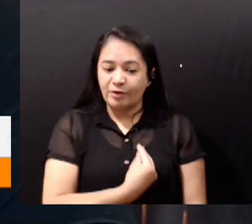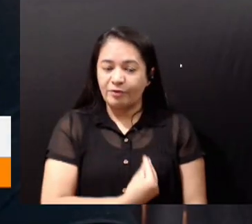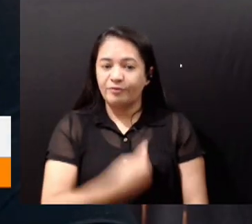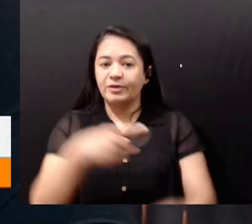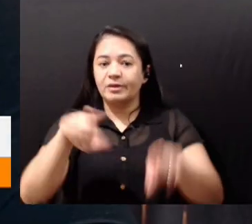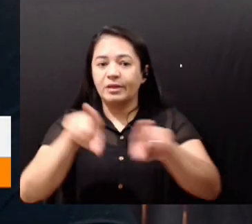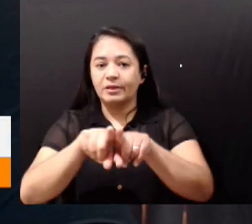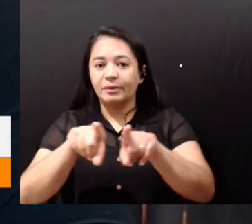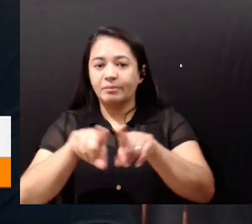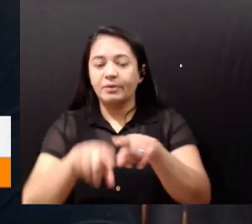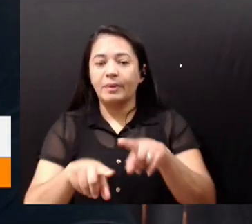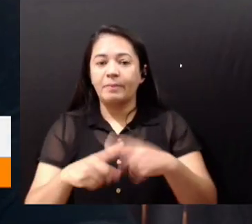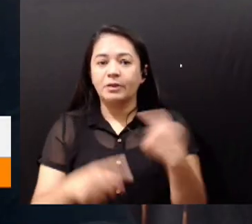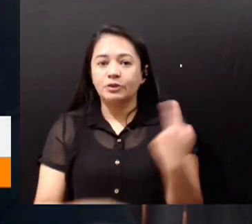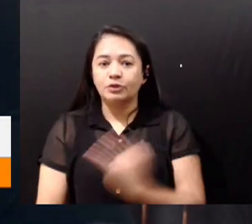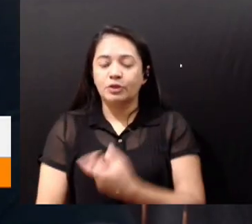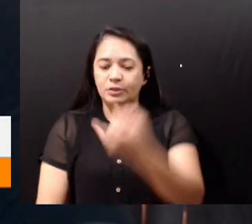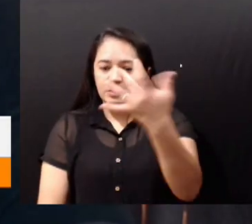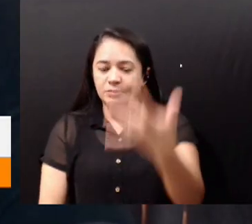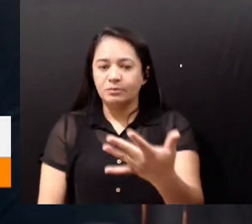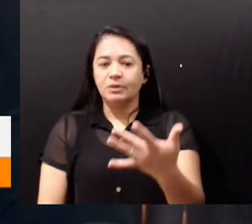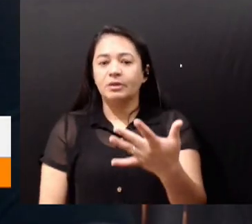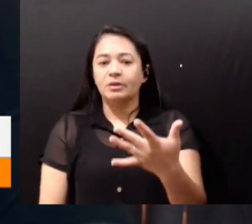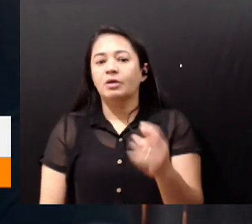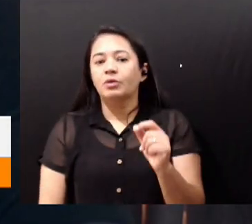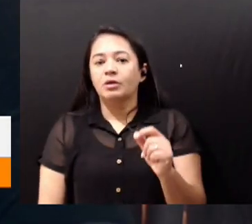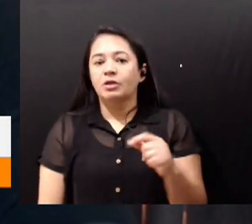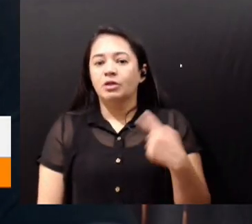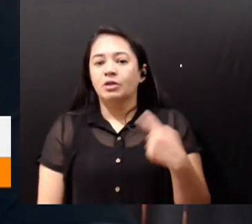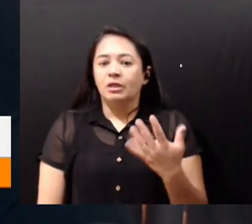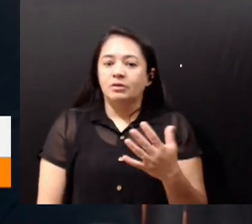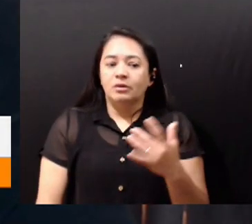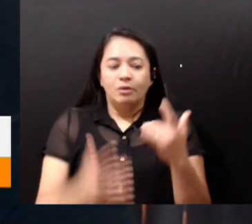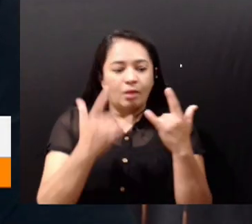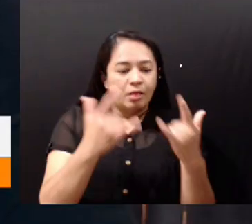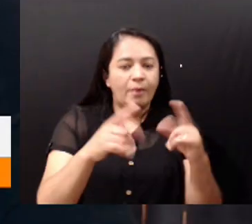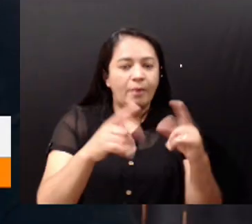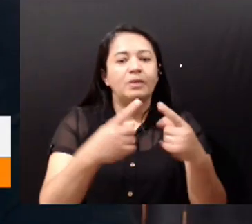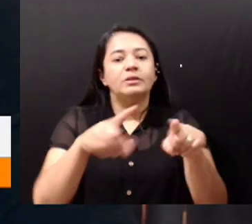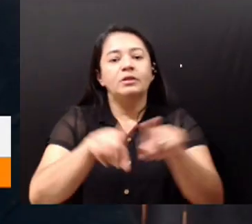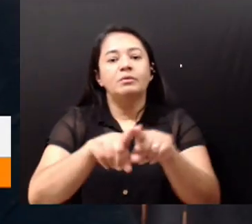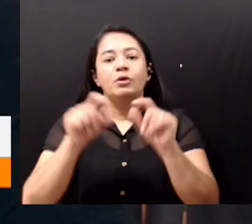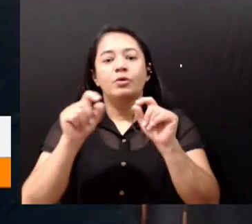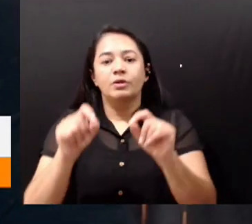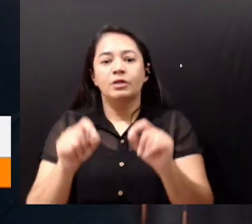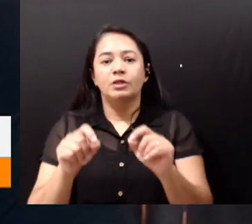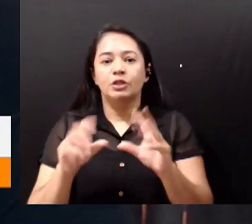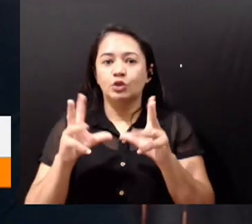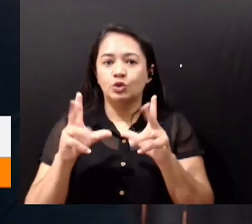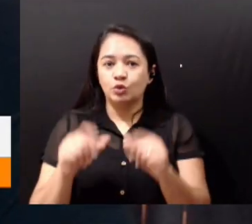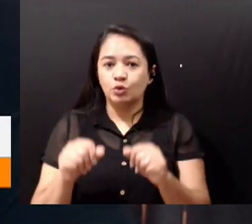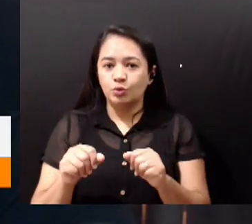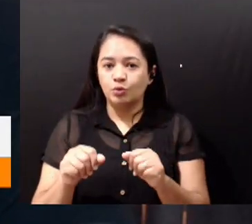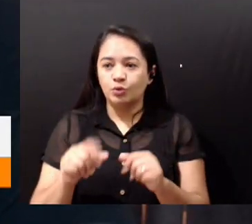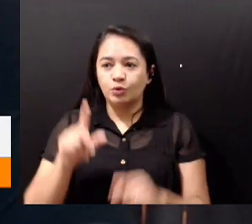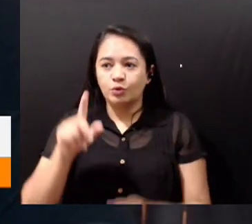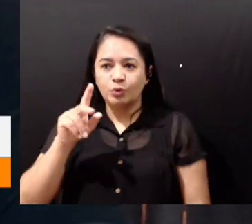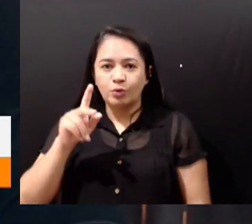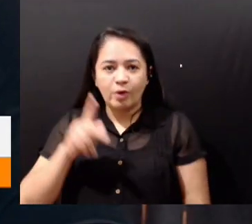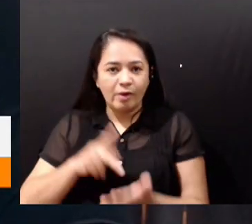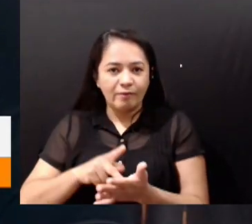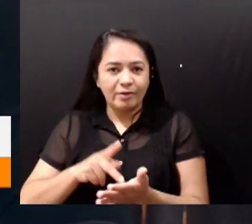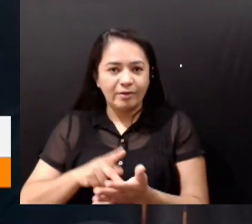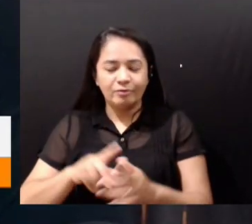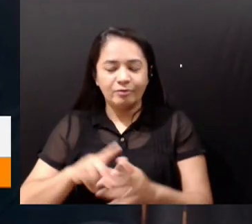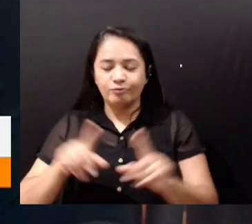deixa, sim, se levar por isso, e tem depois a questão também que a gente sabe que nem tudo é o que parece, né? Mas, na